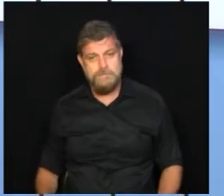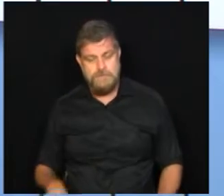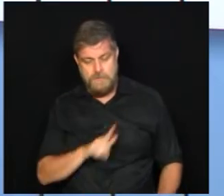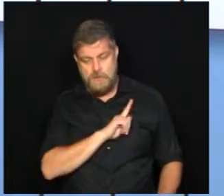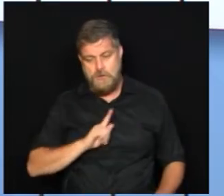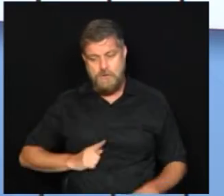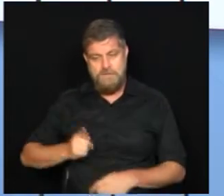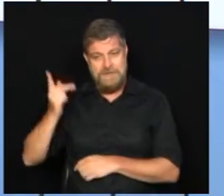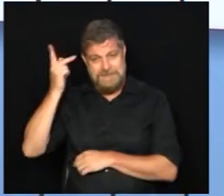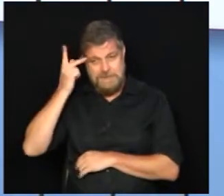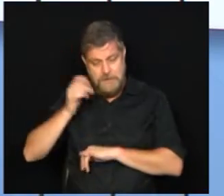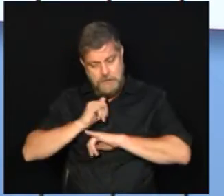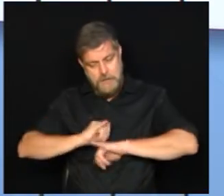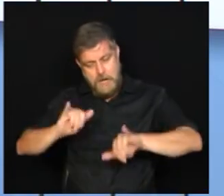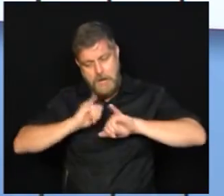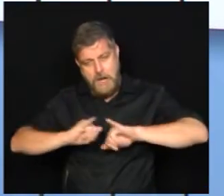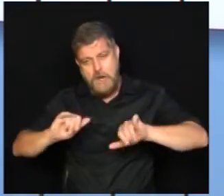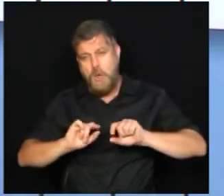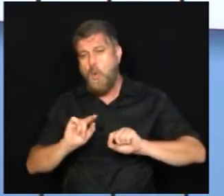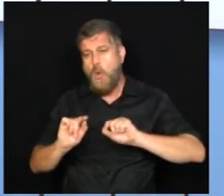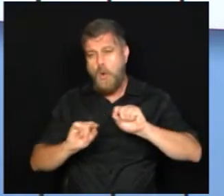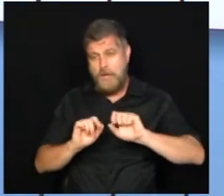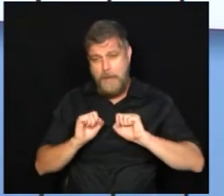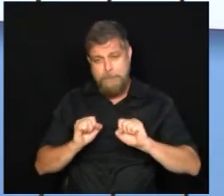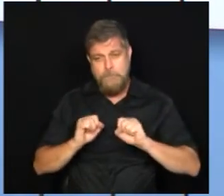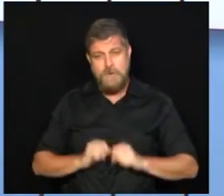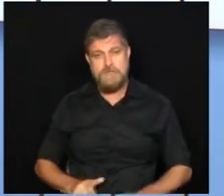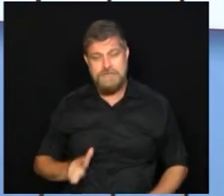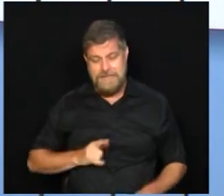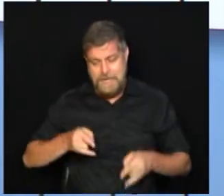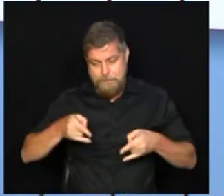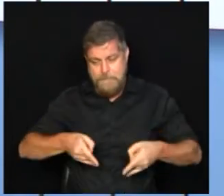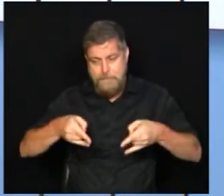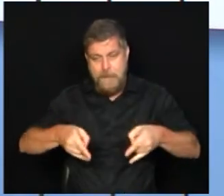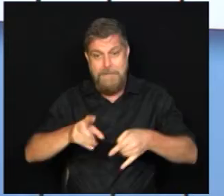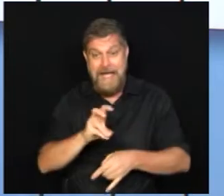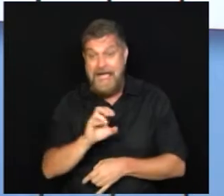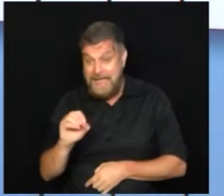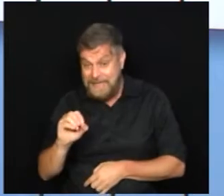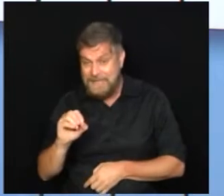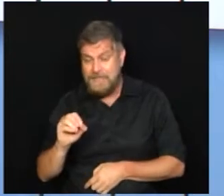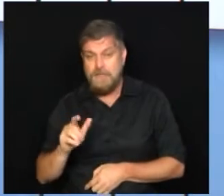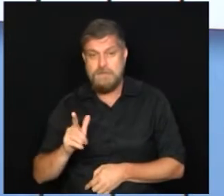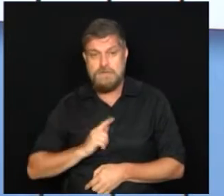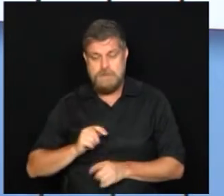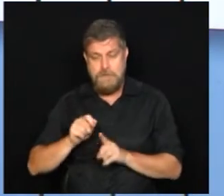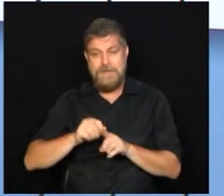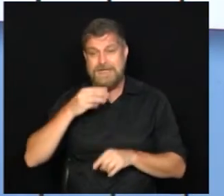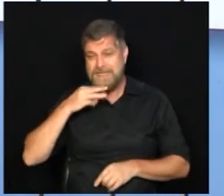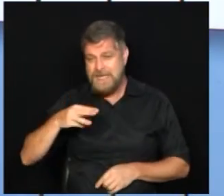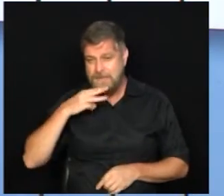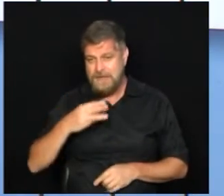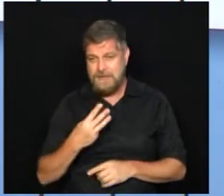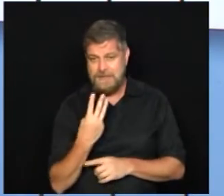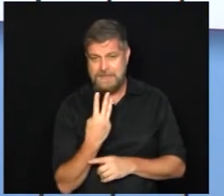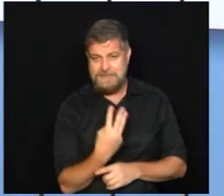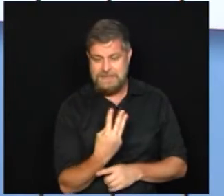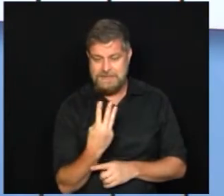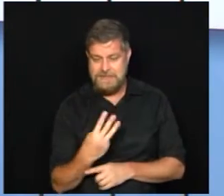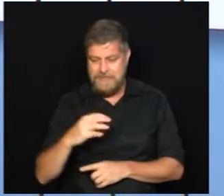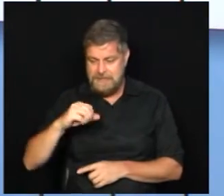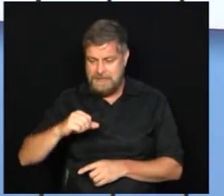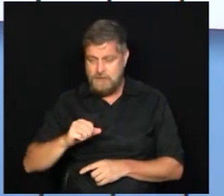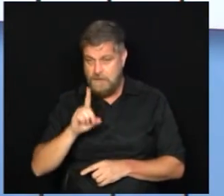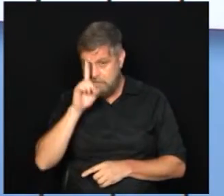estadual anunciou também que pode abrir 500 leitos e ainda em março com 339 de